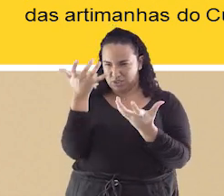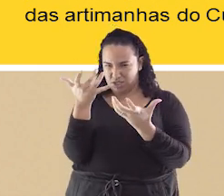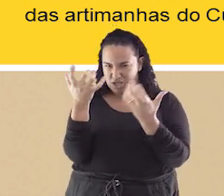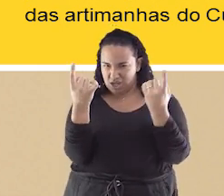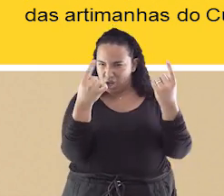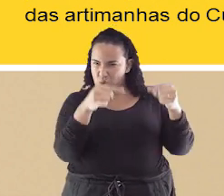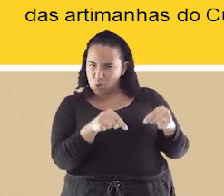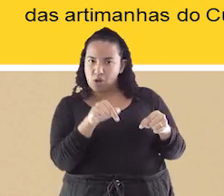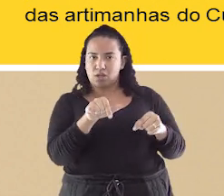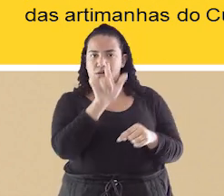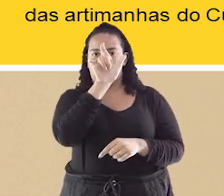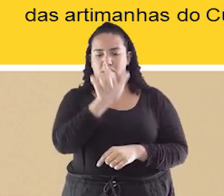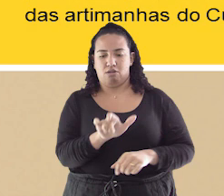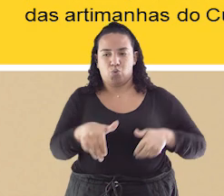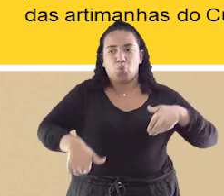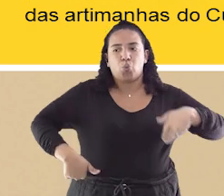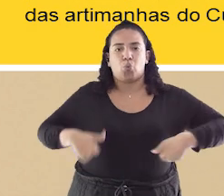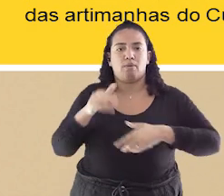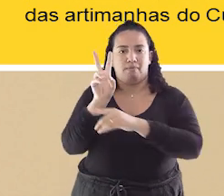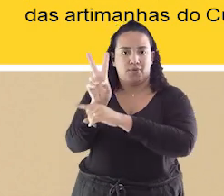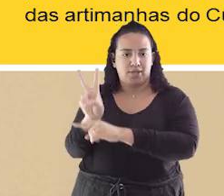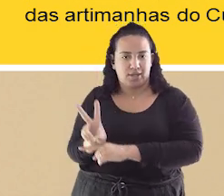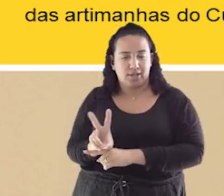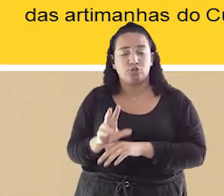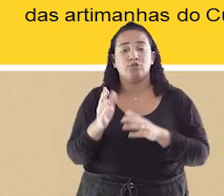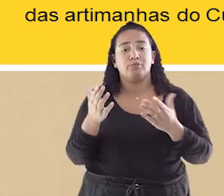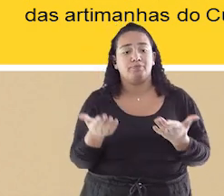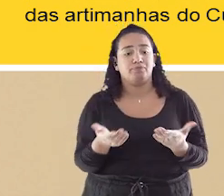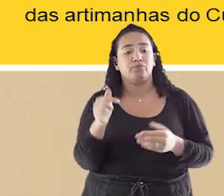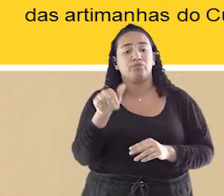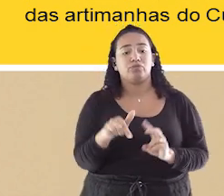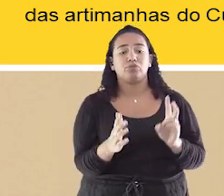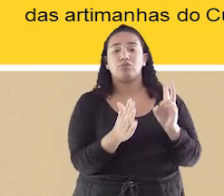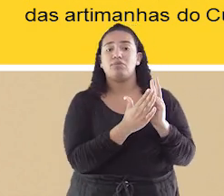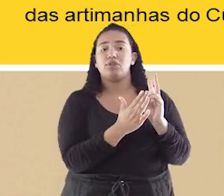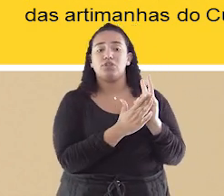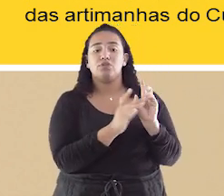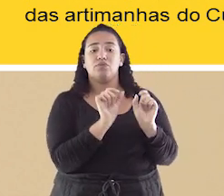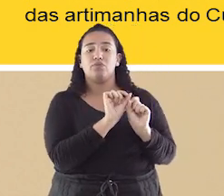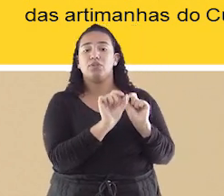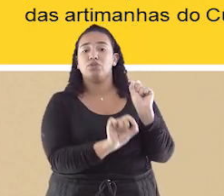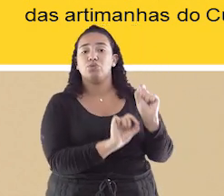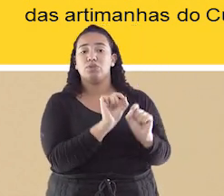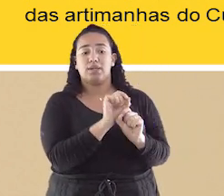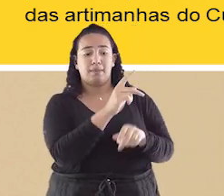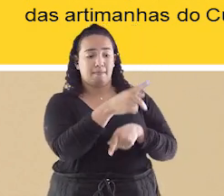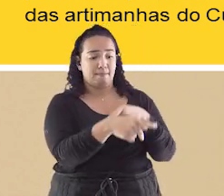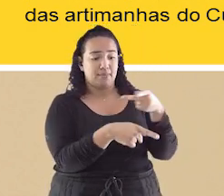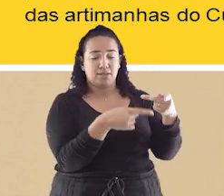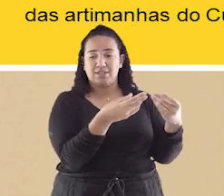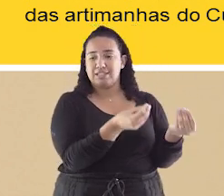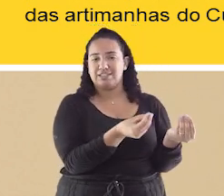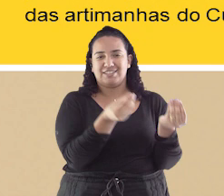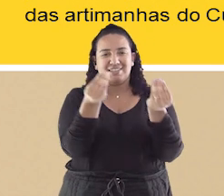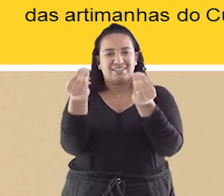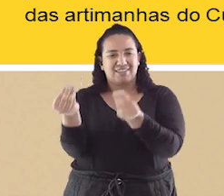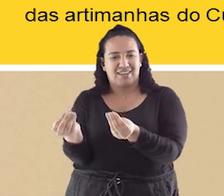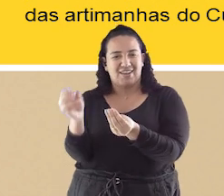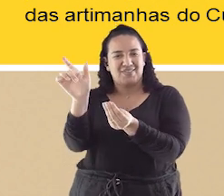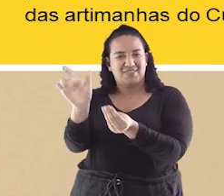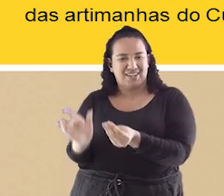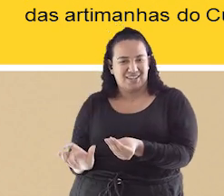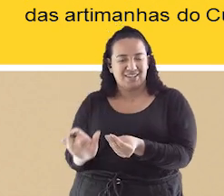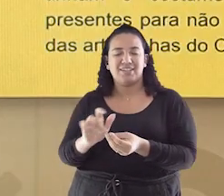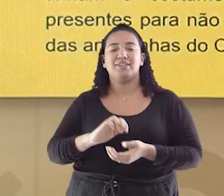à natureza. Segundo a lenda, indígenas tinham o costume de oferecer presentes para não serem vítimas das artimanhas